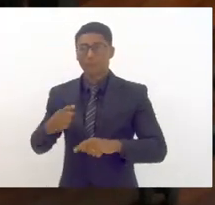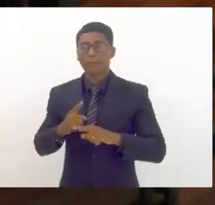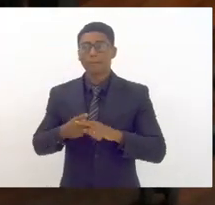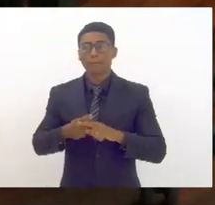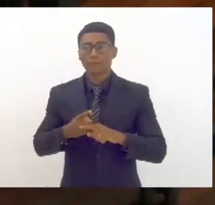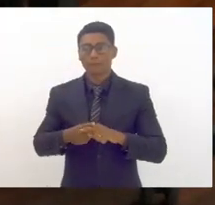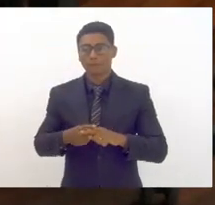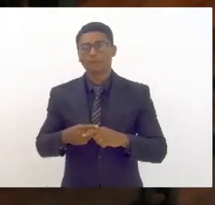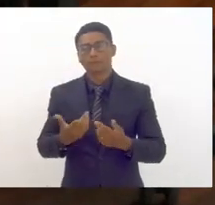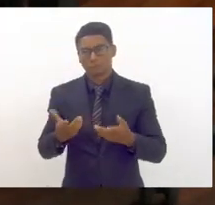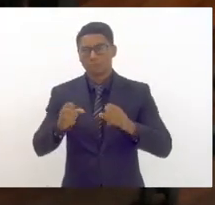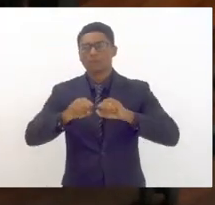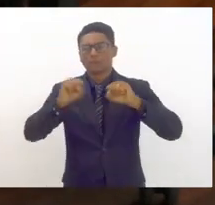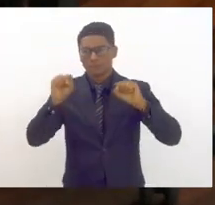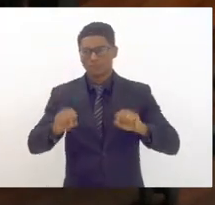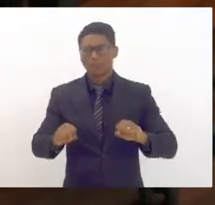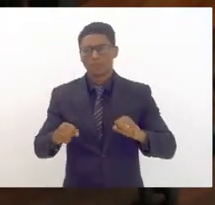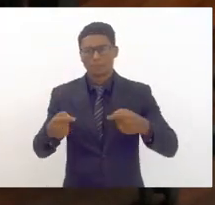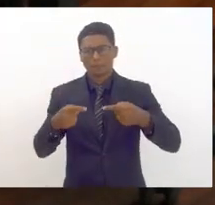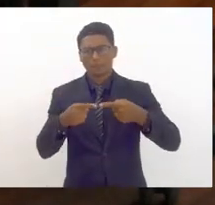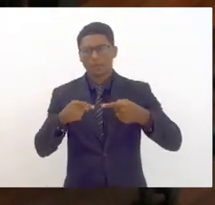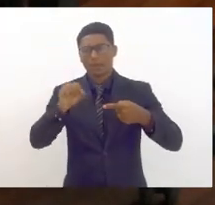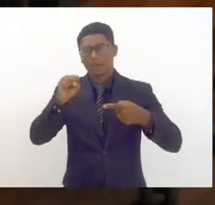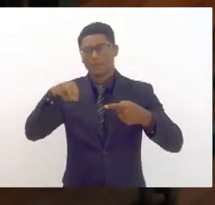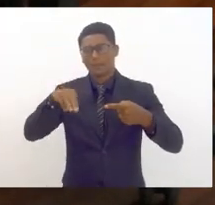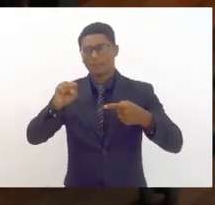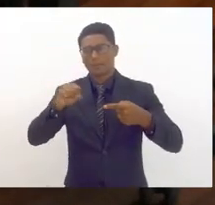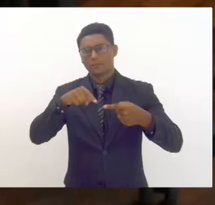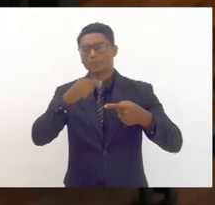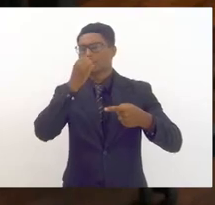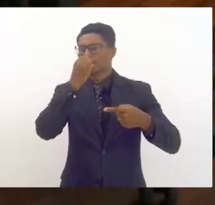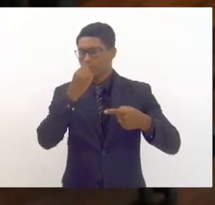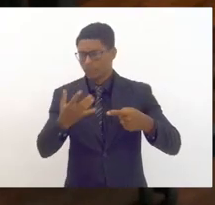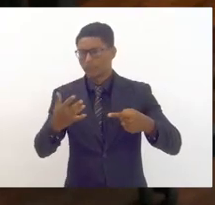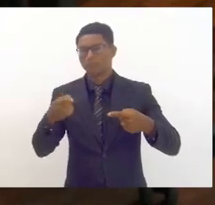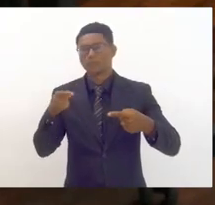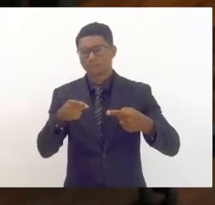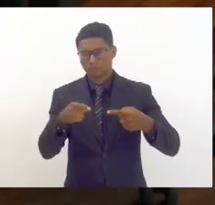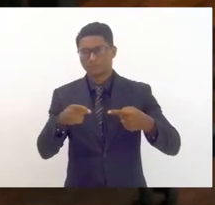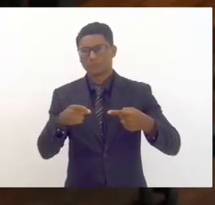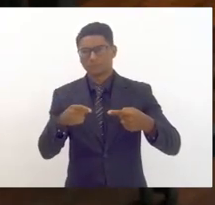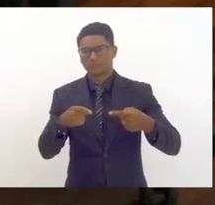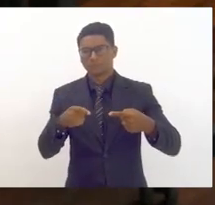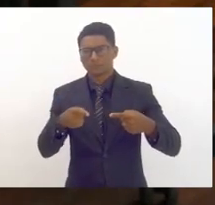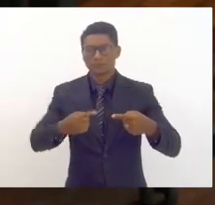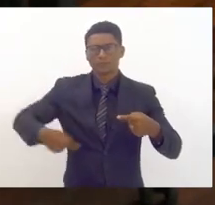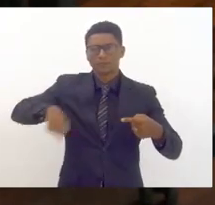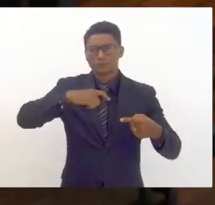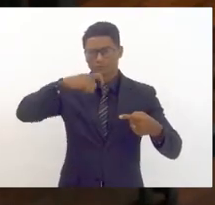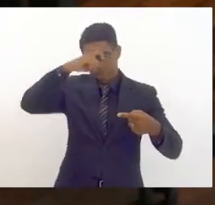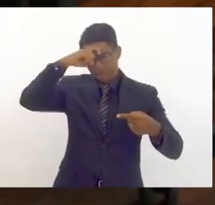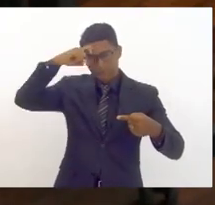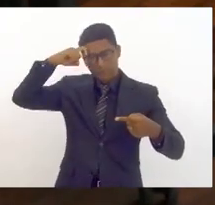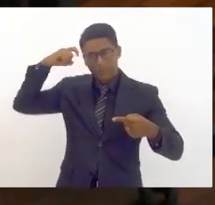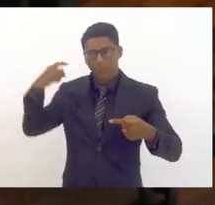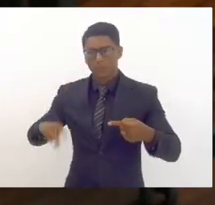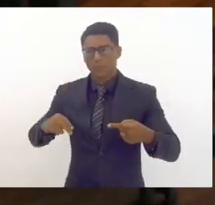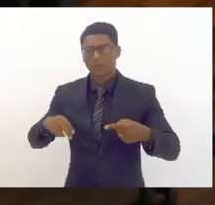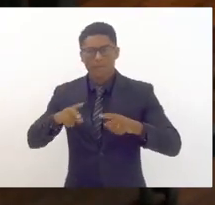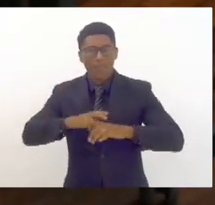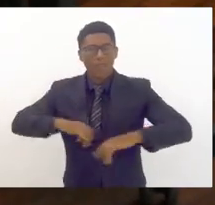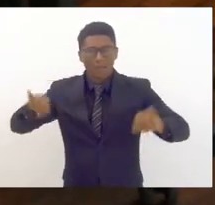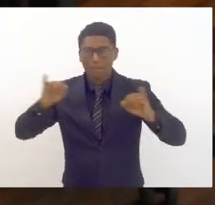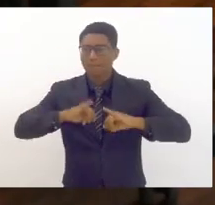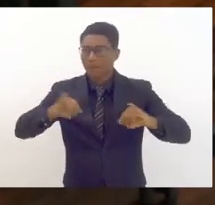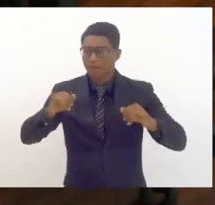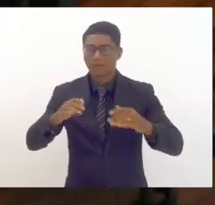melhores sistemas que a gente tem na atualidade, assim, né, que a gente tem implementado. Então, a gente sua muita camisa, a gente faz muita campanha